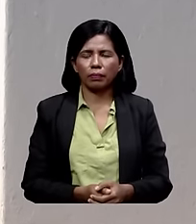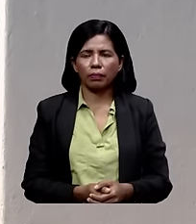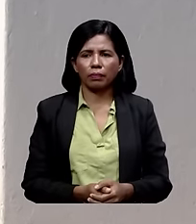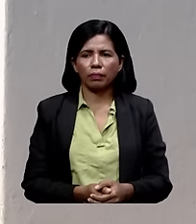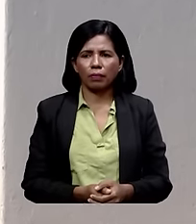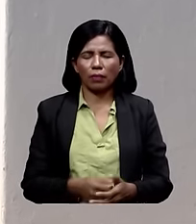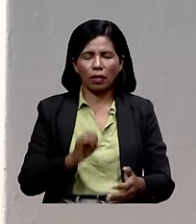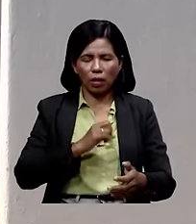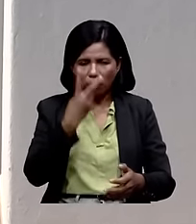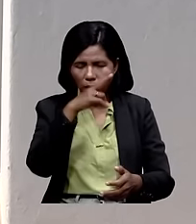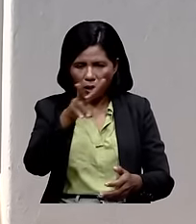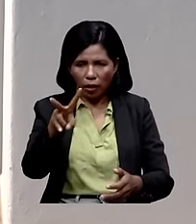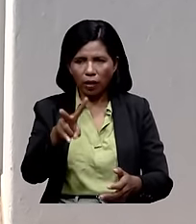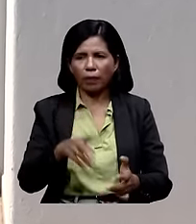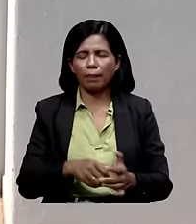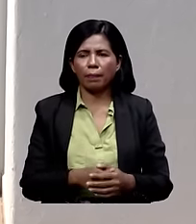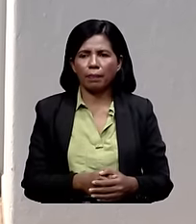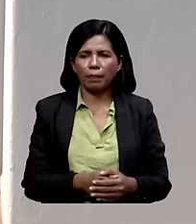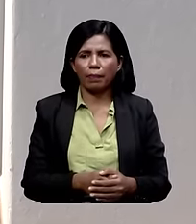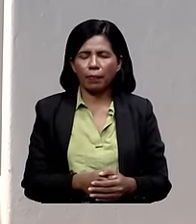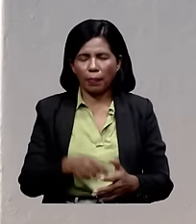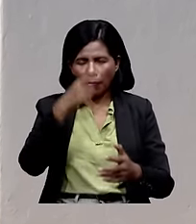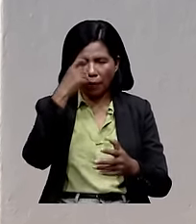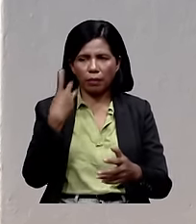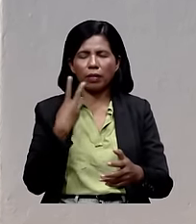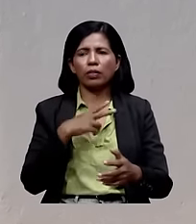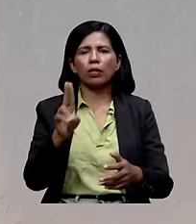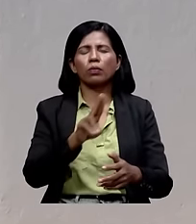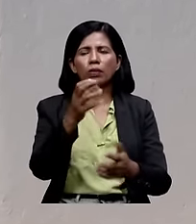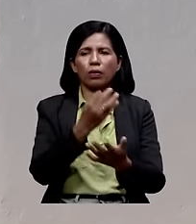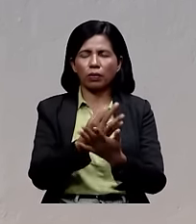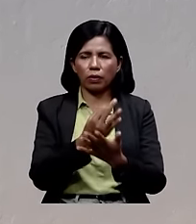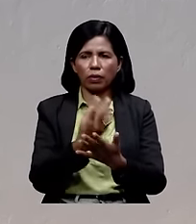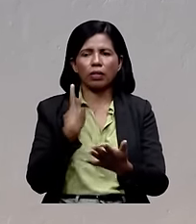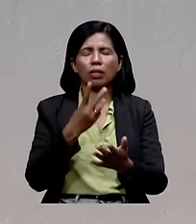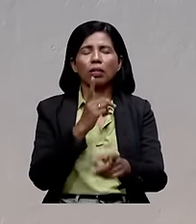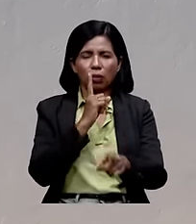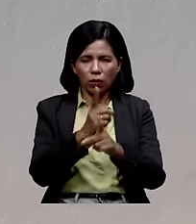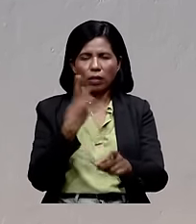ne ma haus tumba hare to tamba ita gasta osan kararu kata kita halo